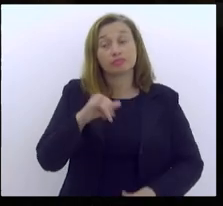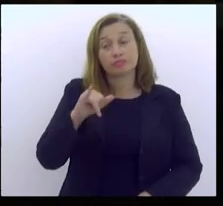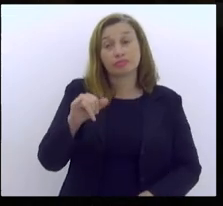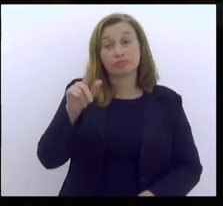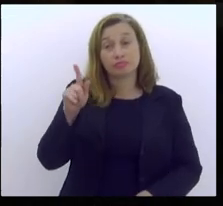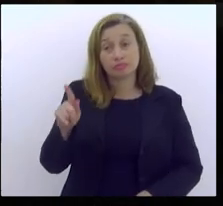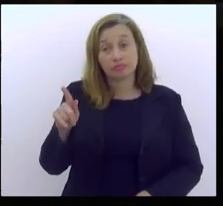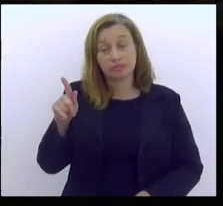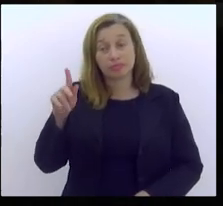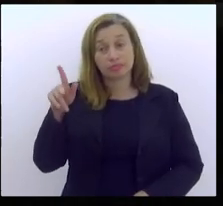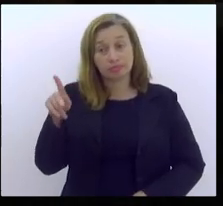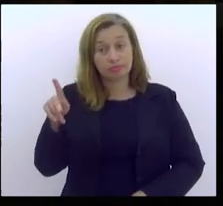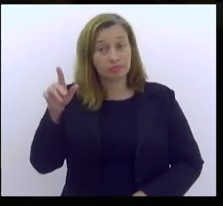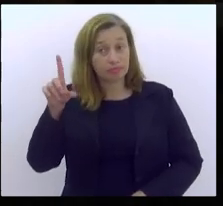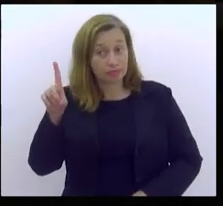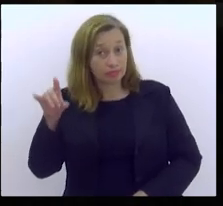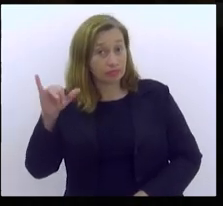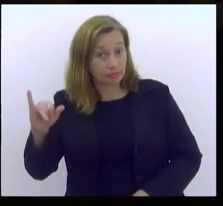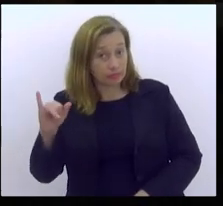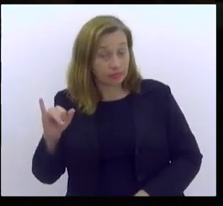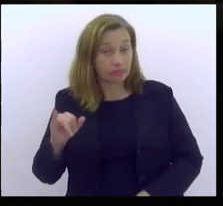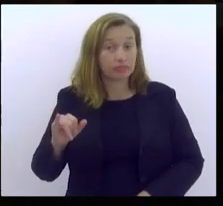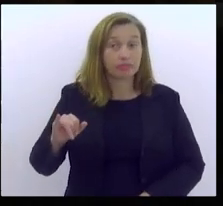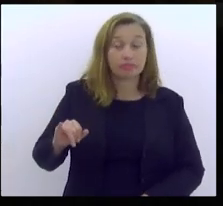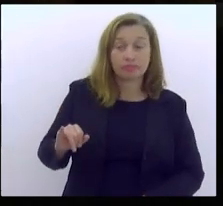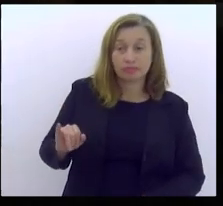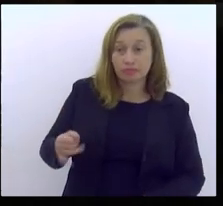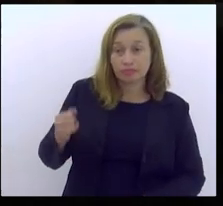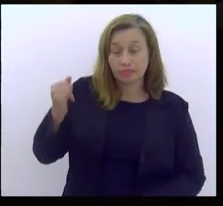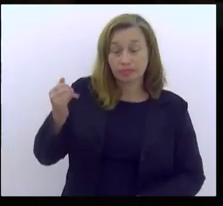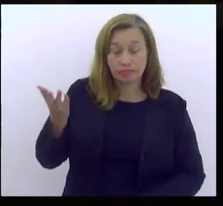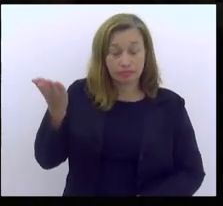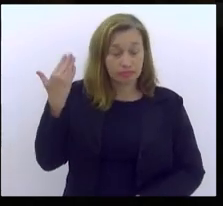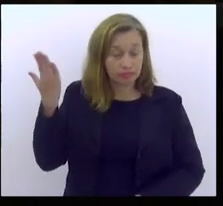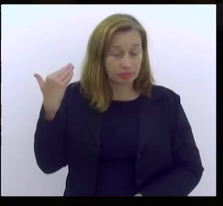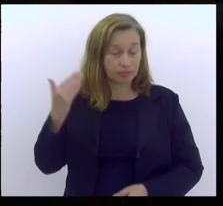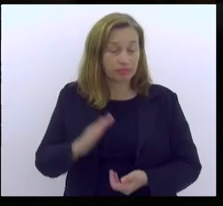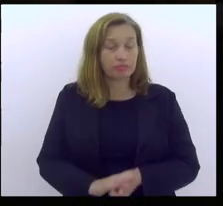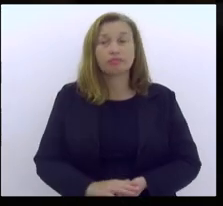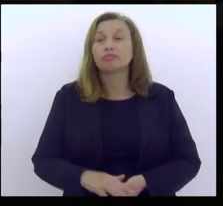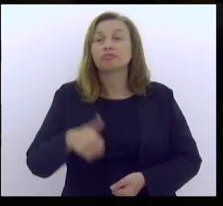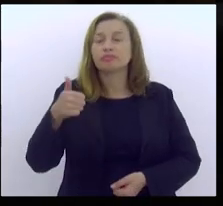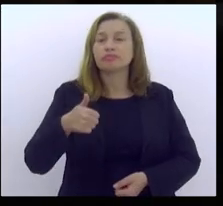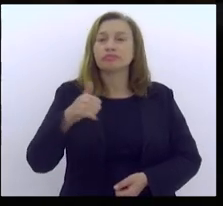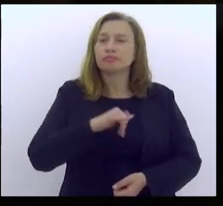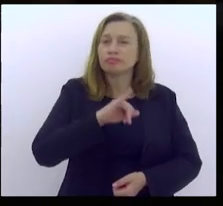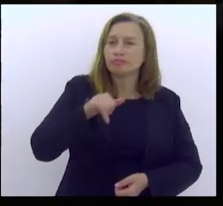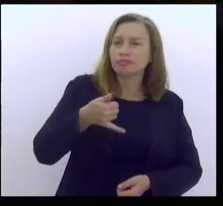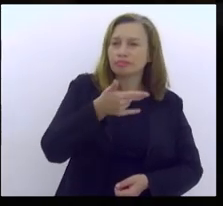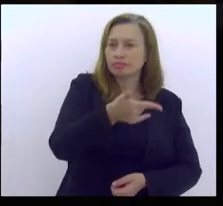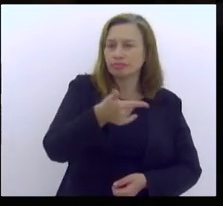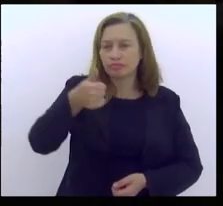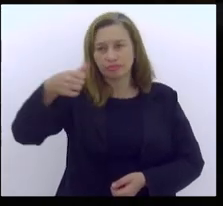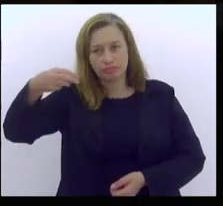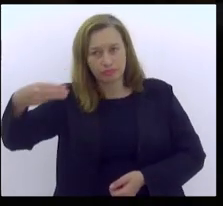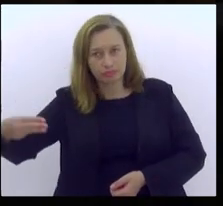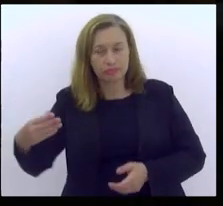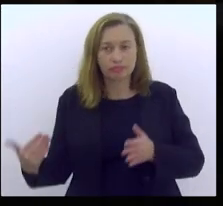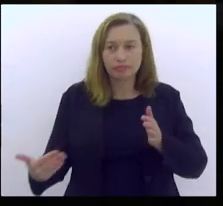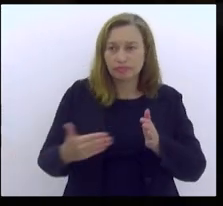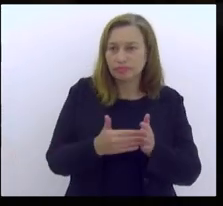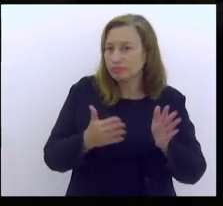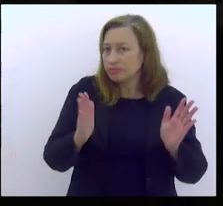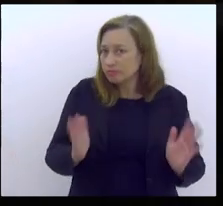IGPDI, que era o índice da inflação à época. E de 1º de janeiro de 2013 até o tempo